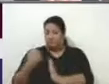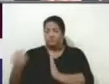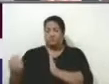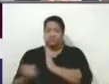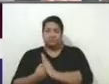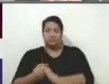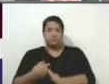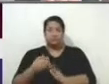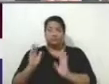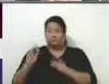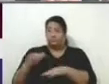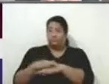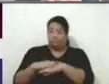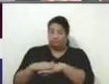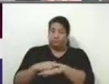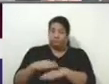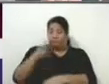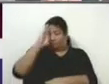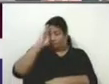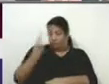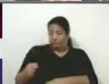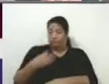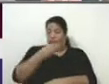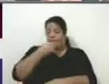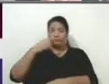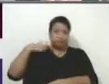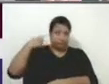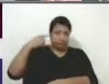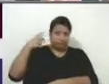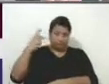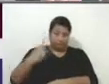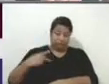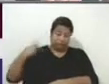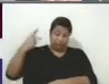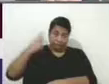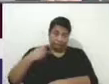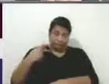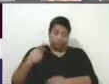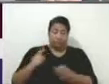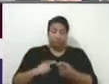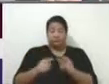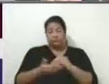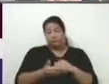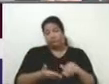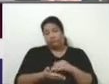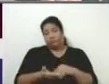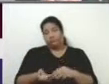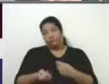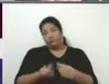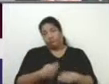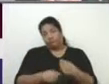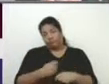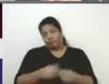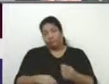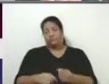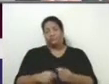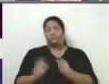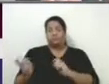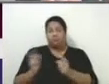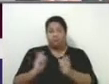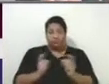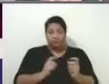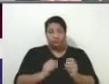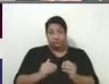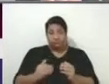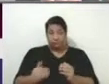Município, com o Secretário de Administração, o Secretário Adjunto. E dessas reuniões vão surgir vários requerimentos.